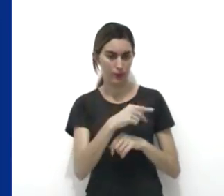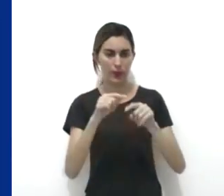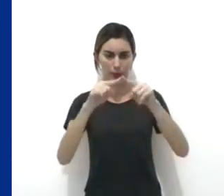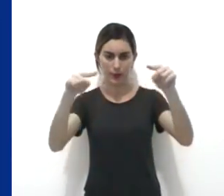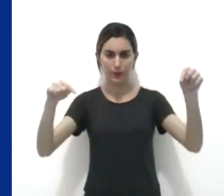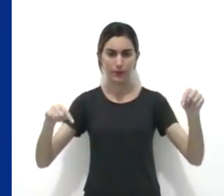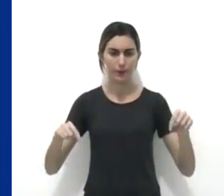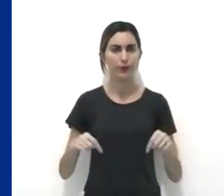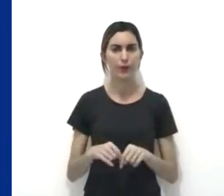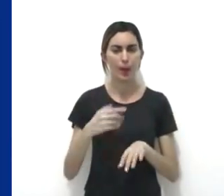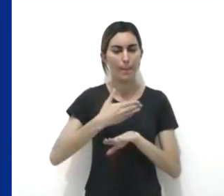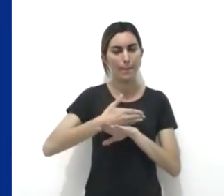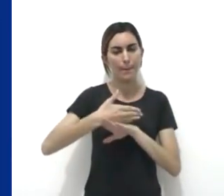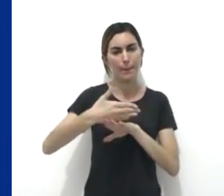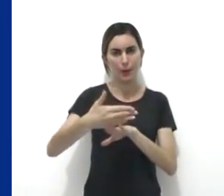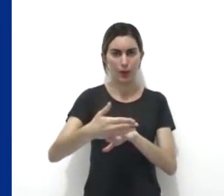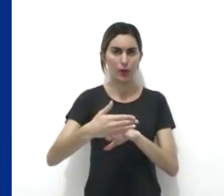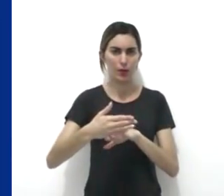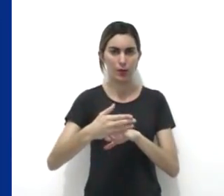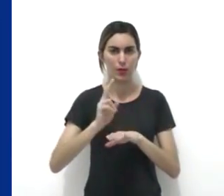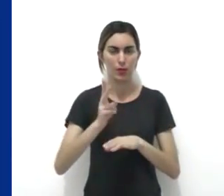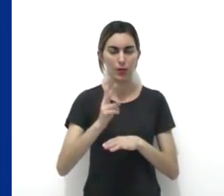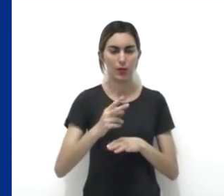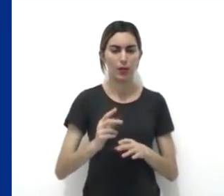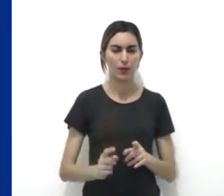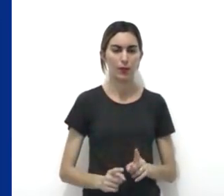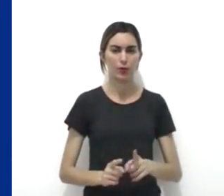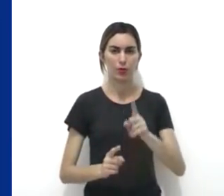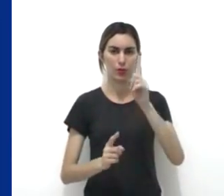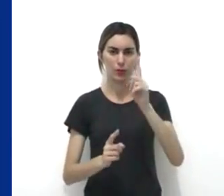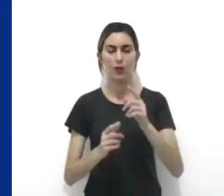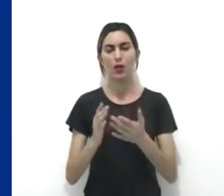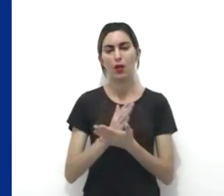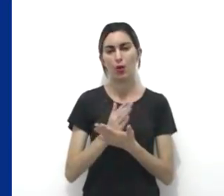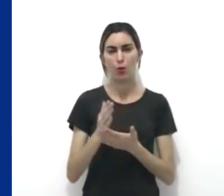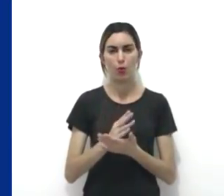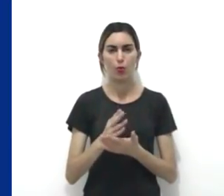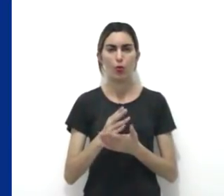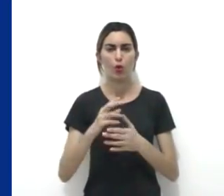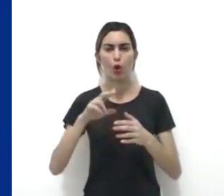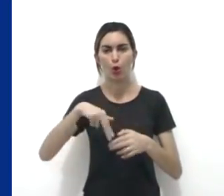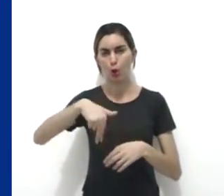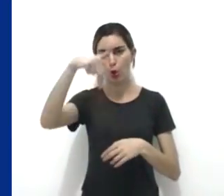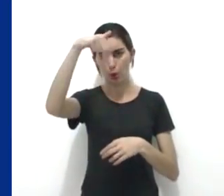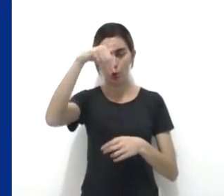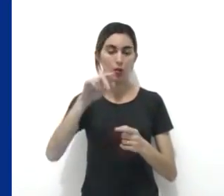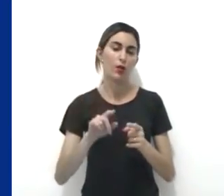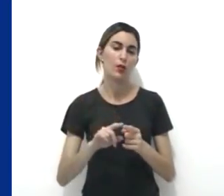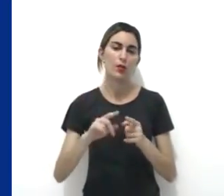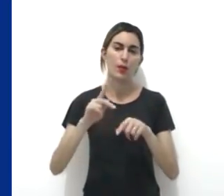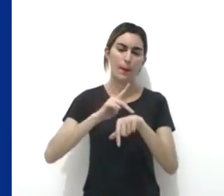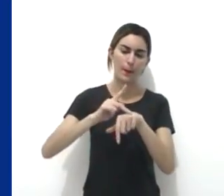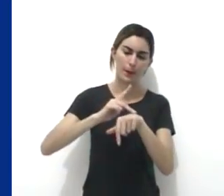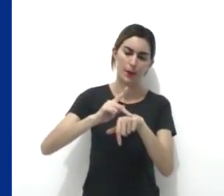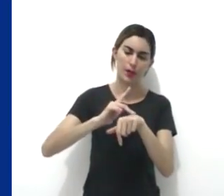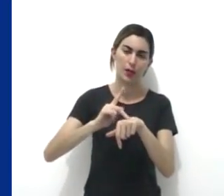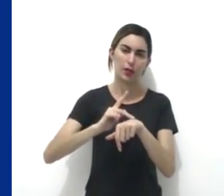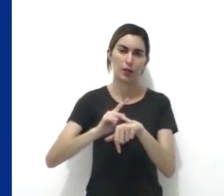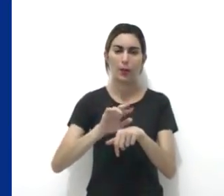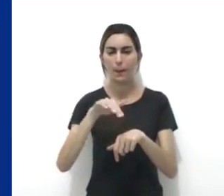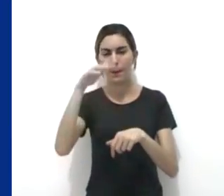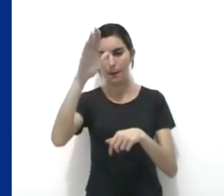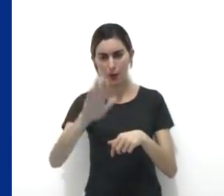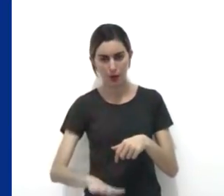Neste diagrama, as peças brancas avançarão para cima, alguns também chamam de norte, e as peças